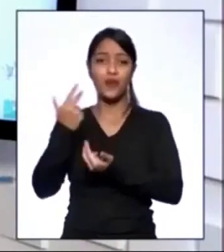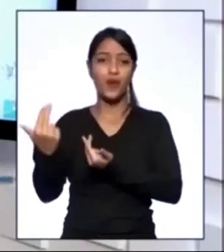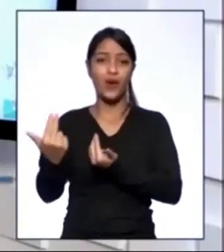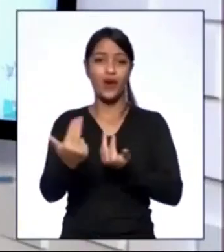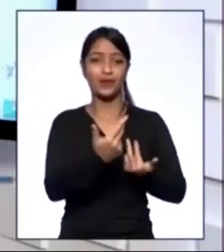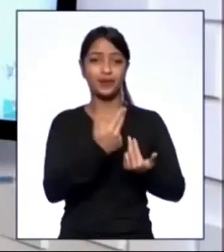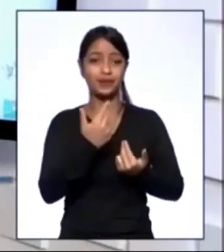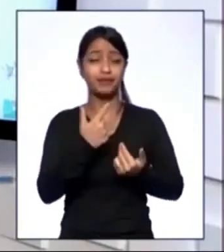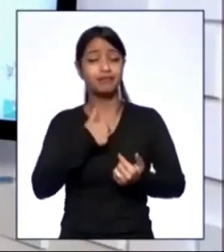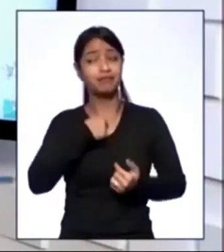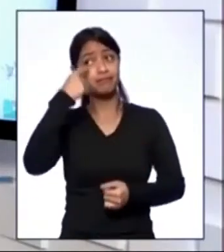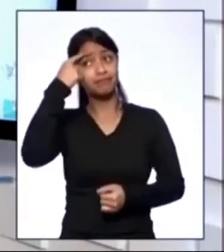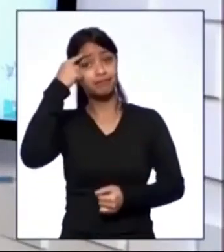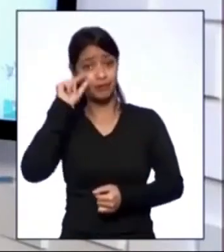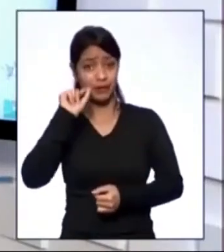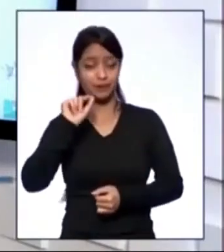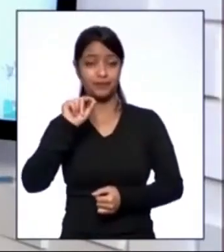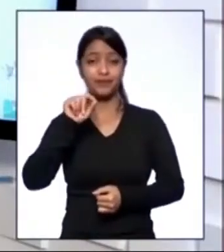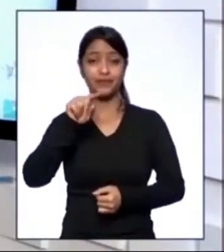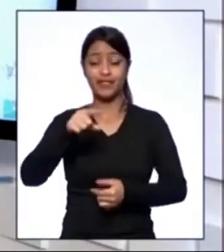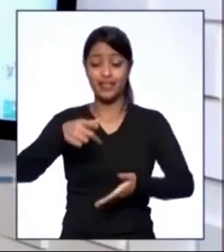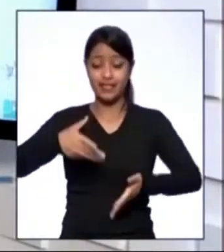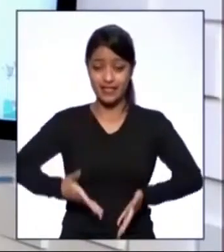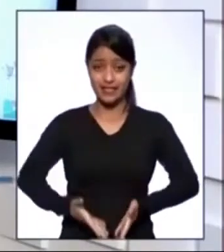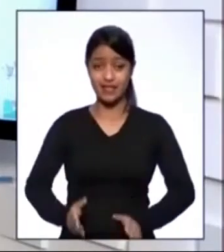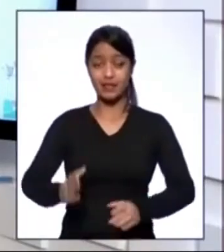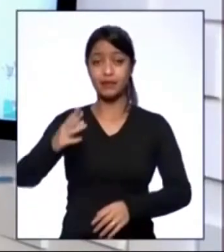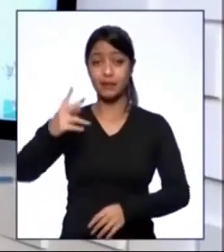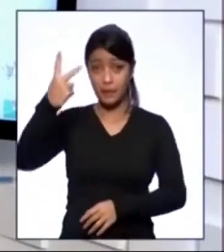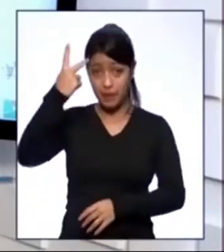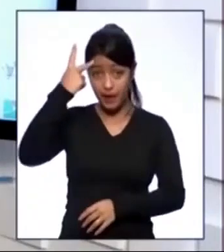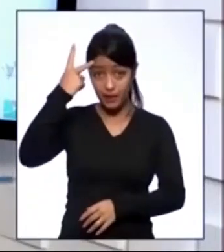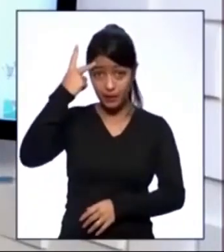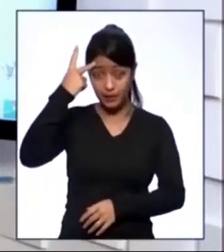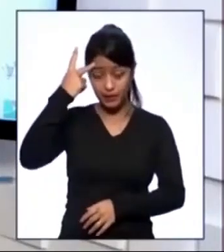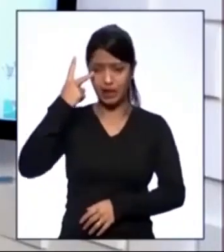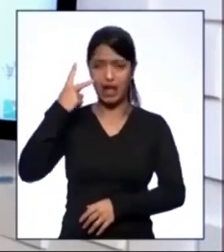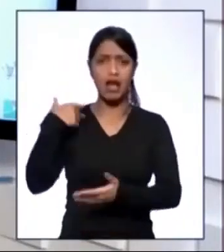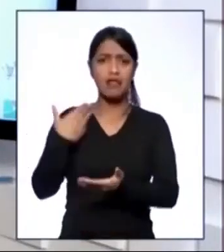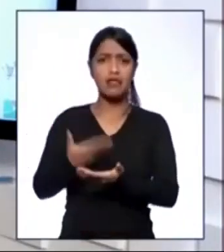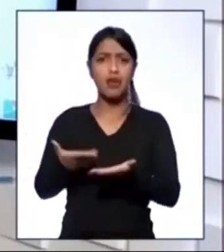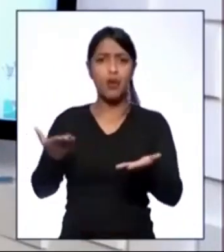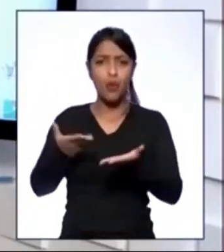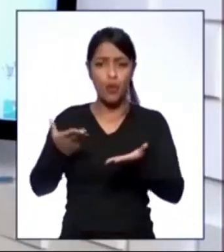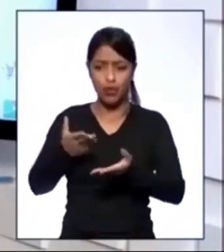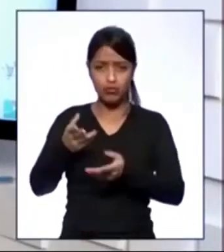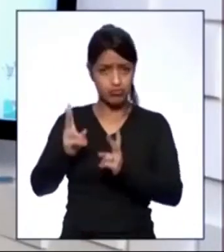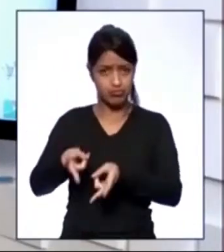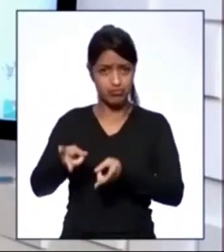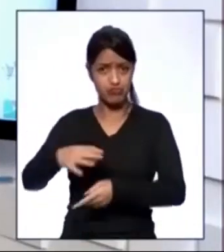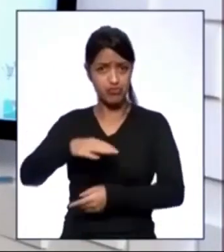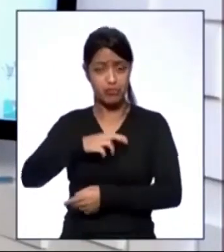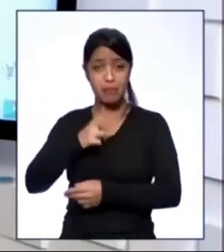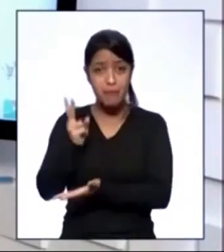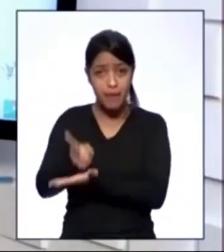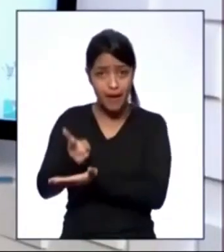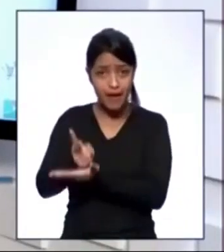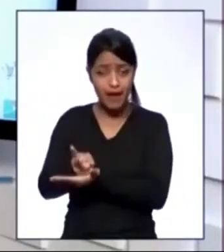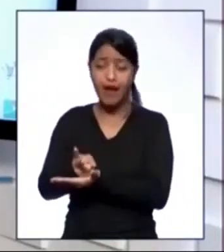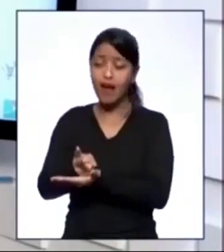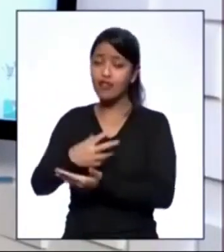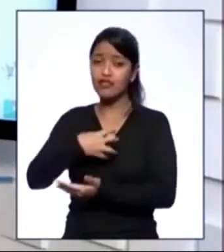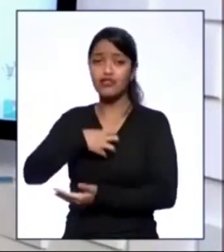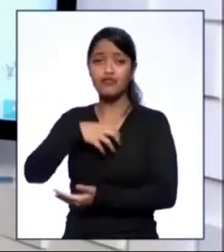é paulista e ainda vive na cidade onde nasceu, o seu sotaque só vai ficando cada vez mais marcante. Agora, por exemplo, algumas